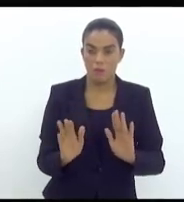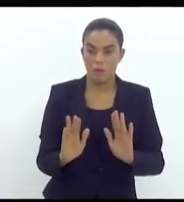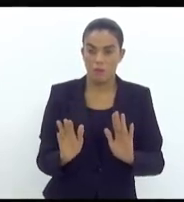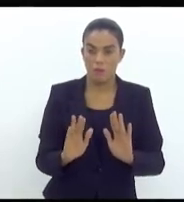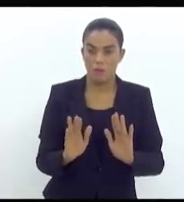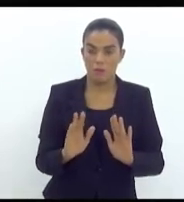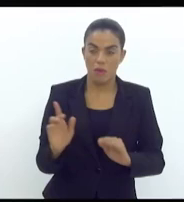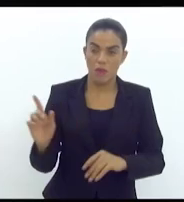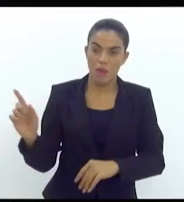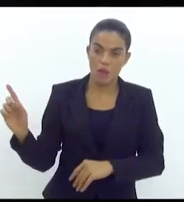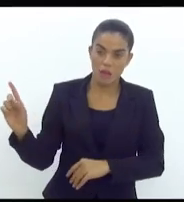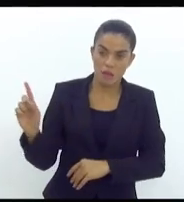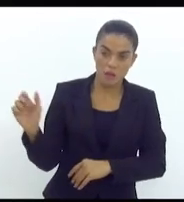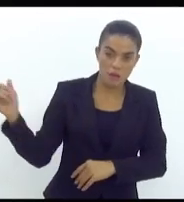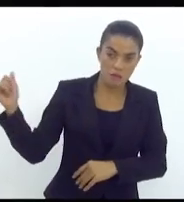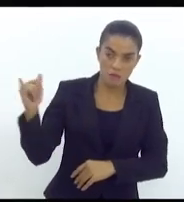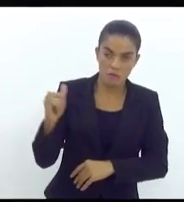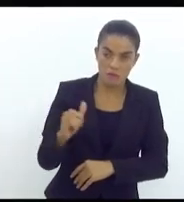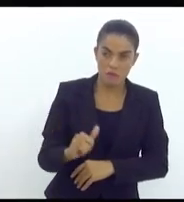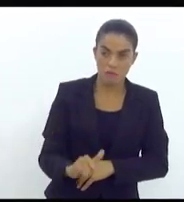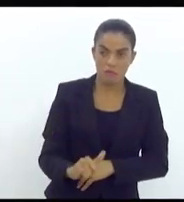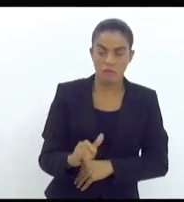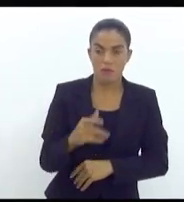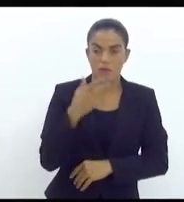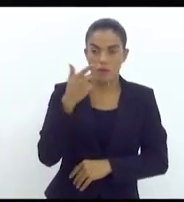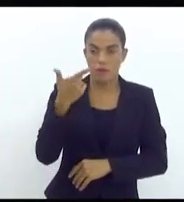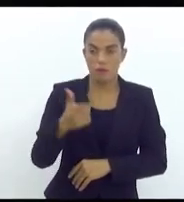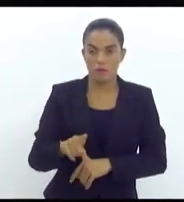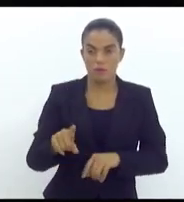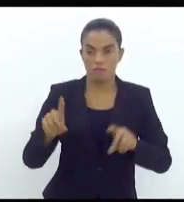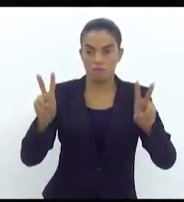ele vem aqui para dizer o seguinte vou repetir